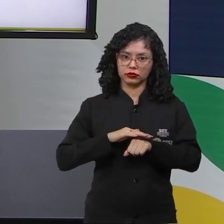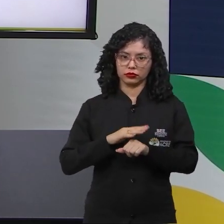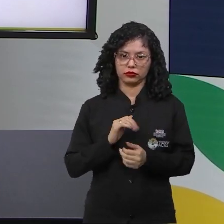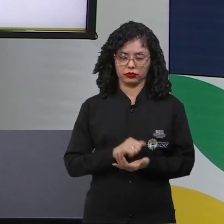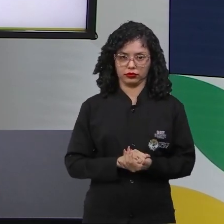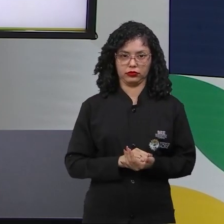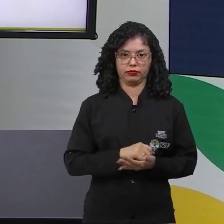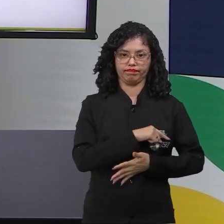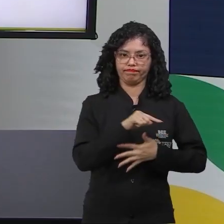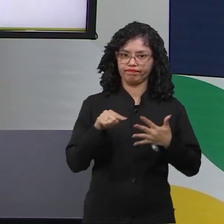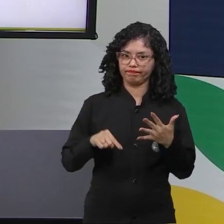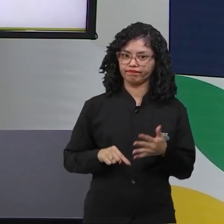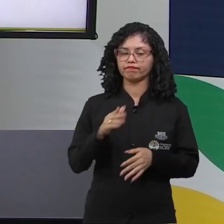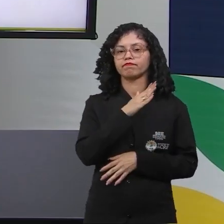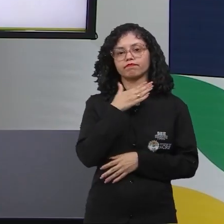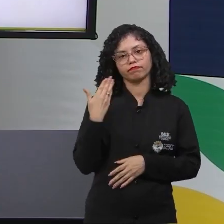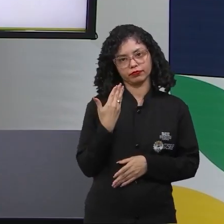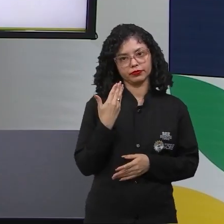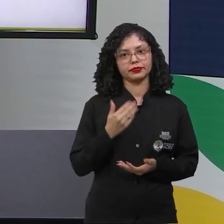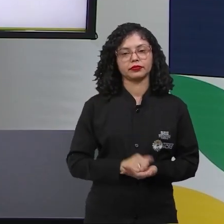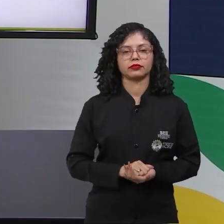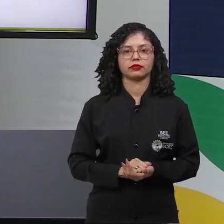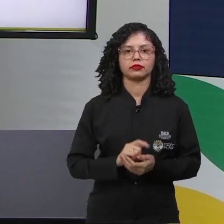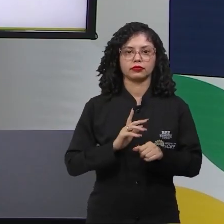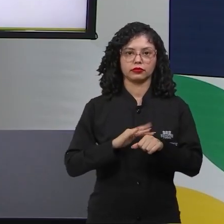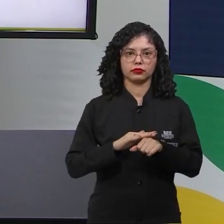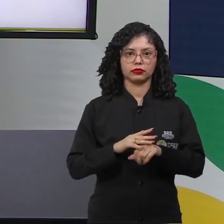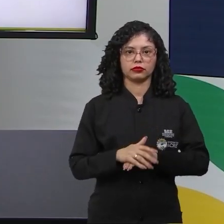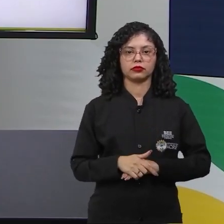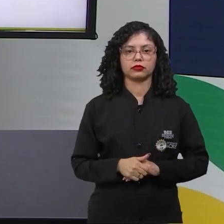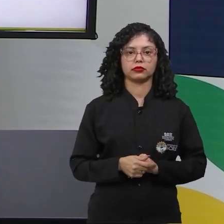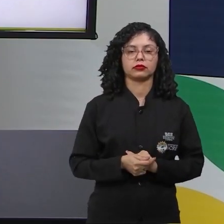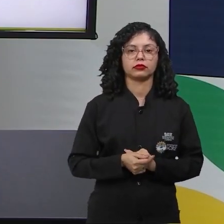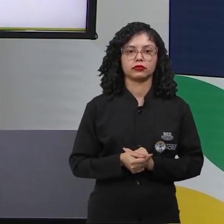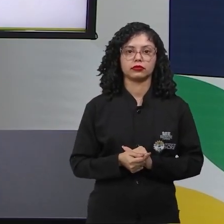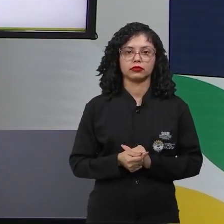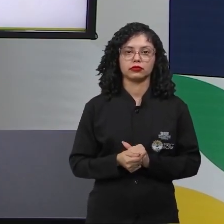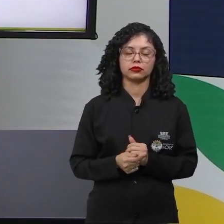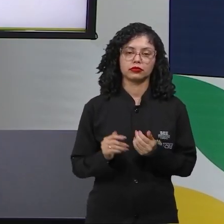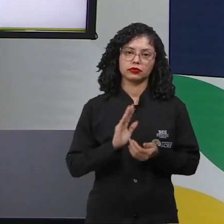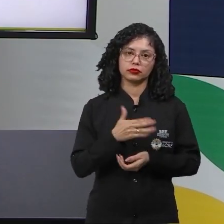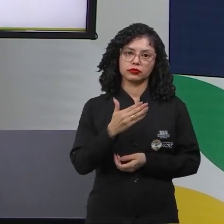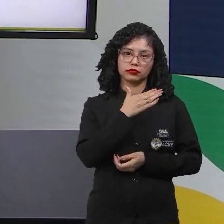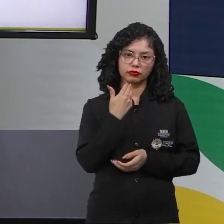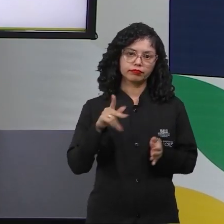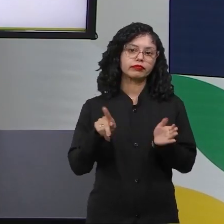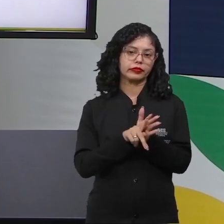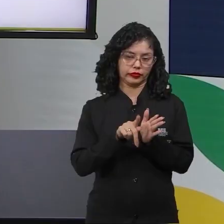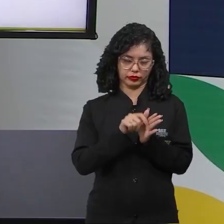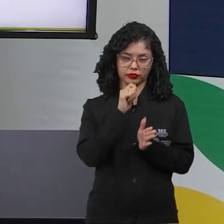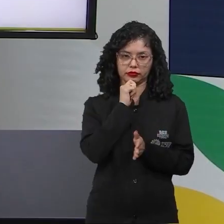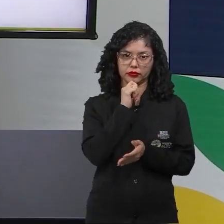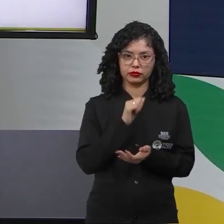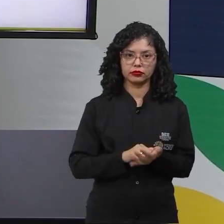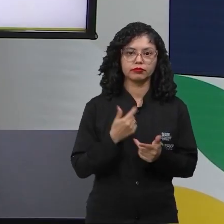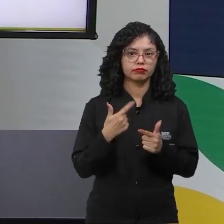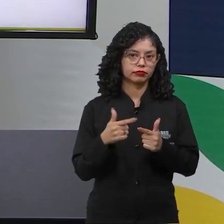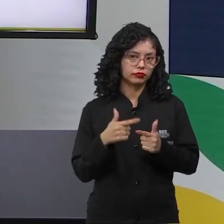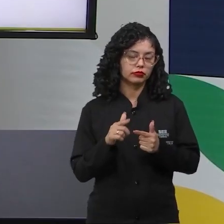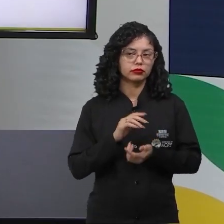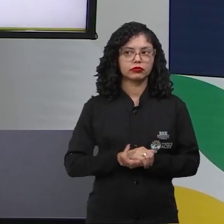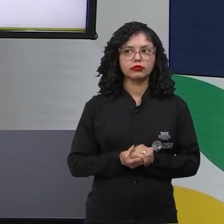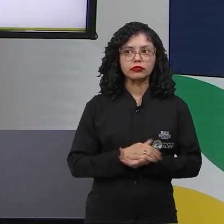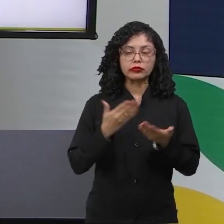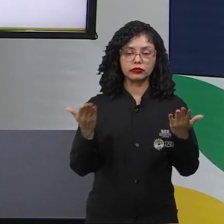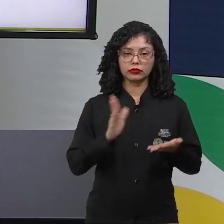causou milhares ou até mesmo milhões de doenças, tá ok? E quando não matava, deixava sequelas.